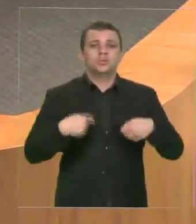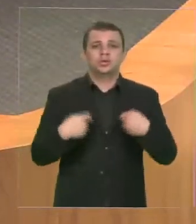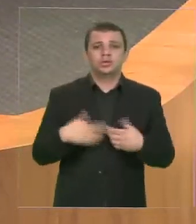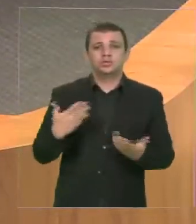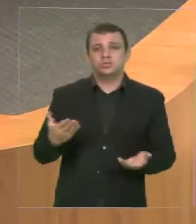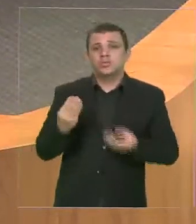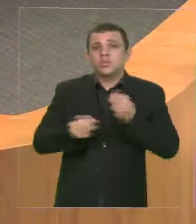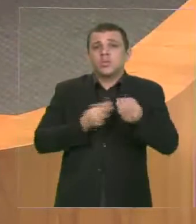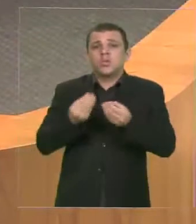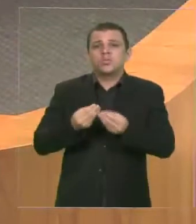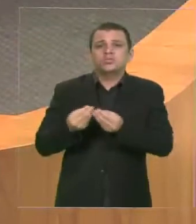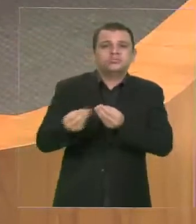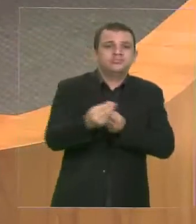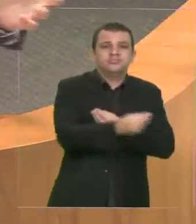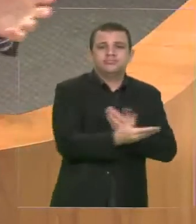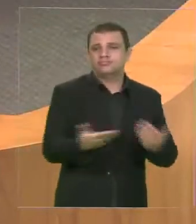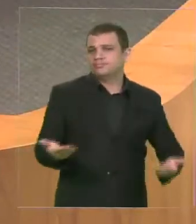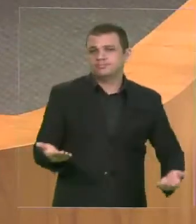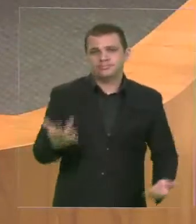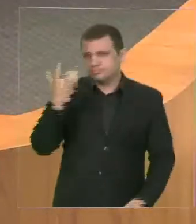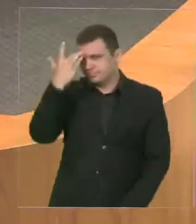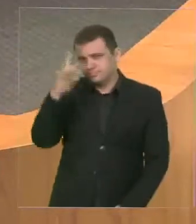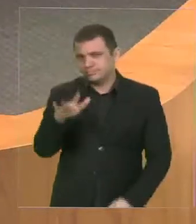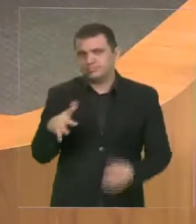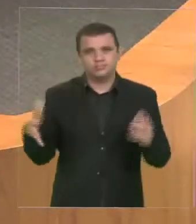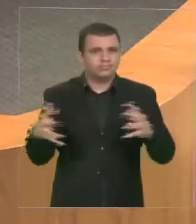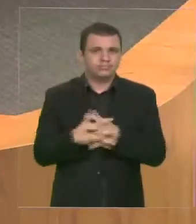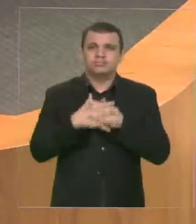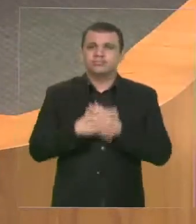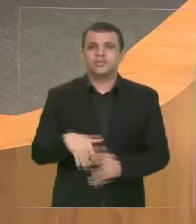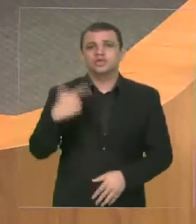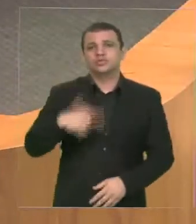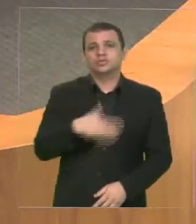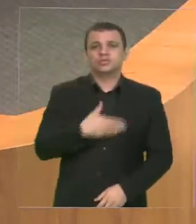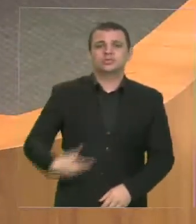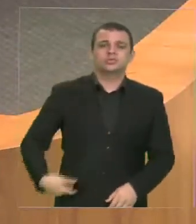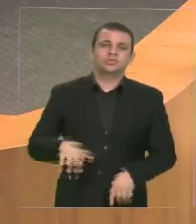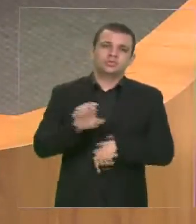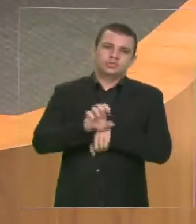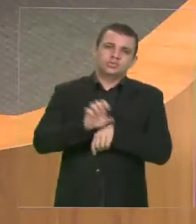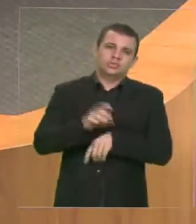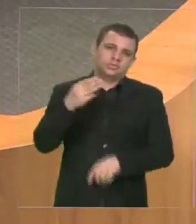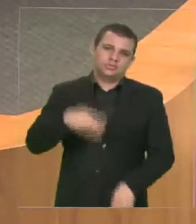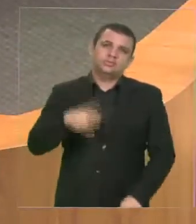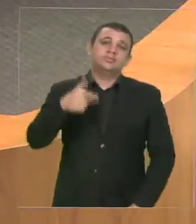de distribuição das motoniveladoras, e, mais uma vez, o governo do Estado do Maranhão vai ficar